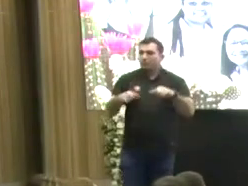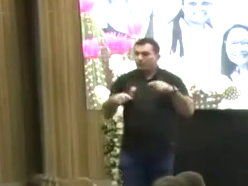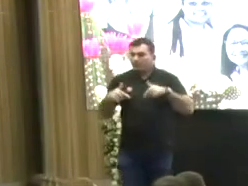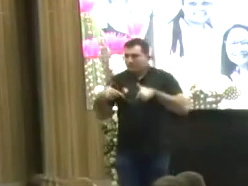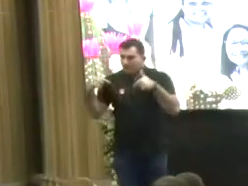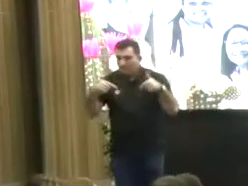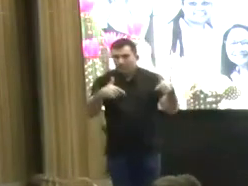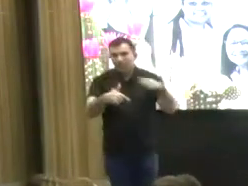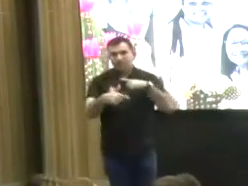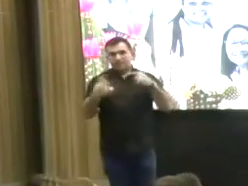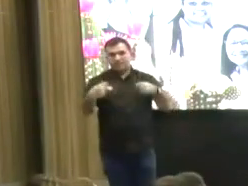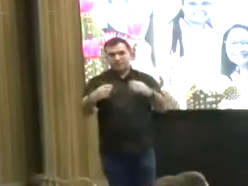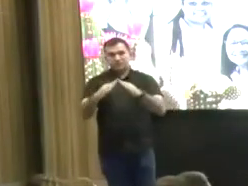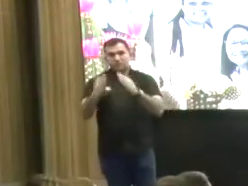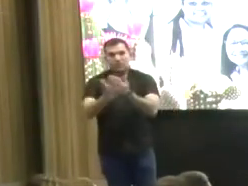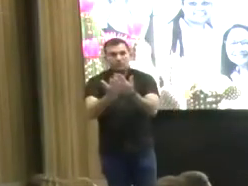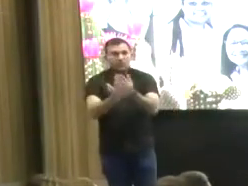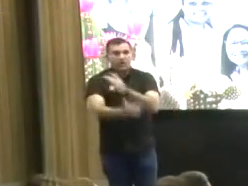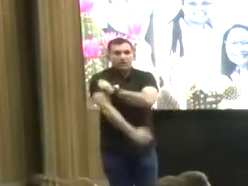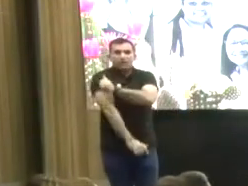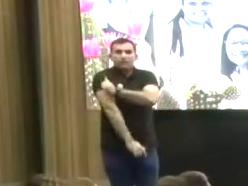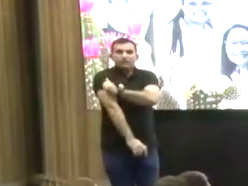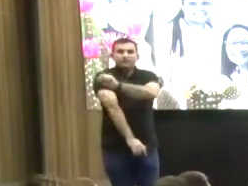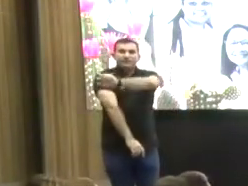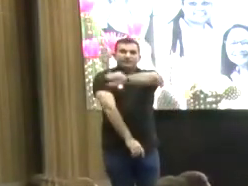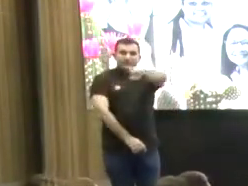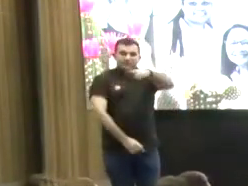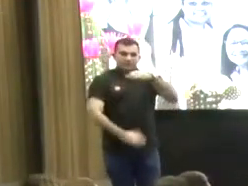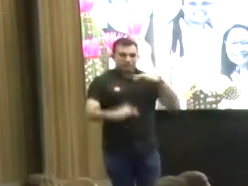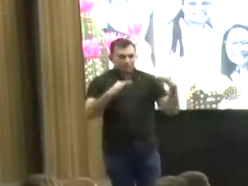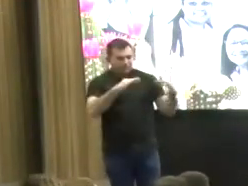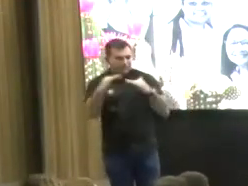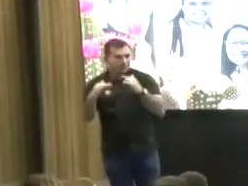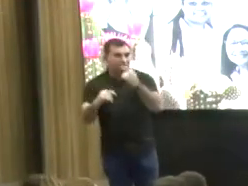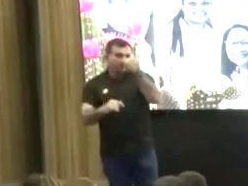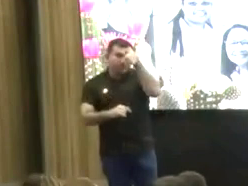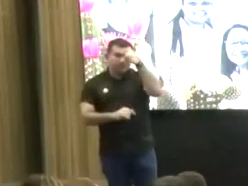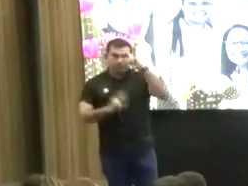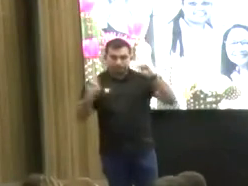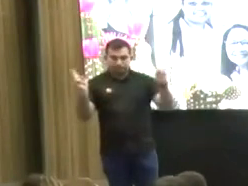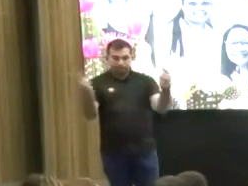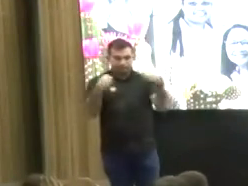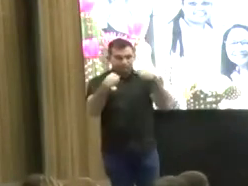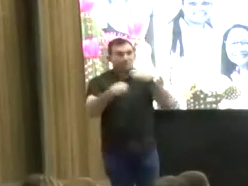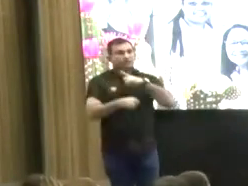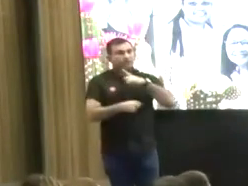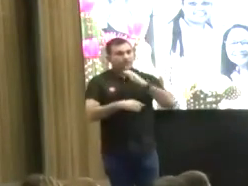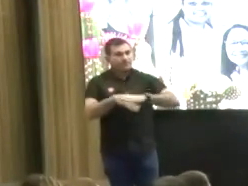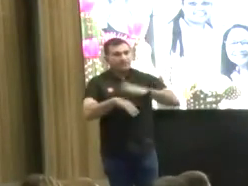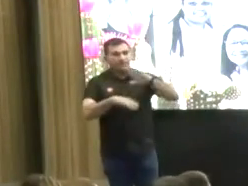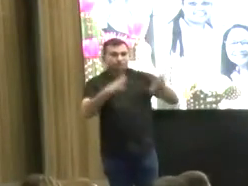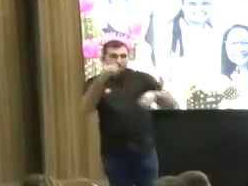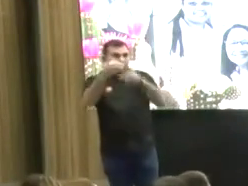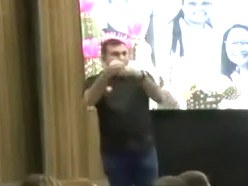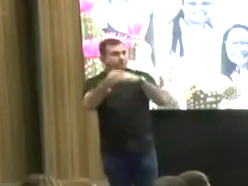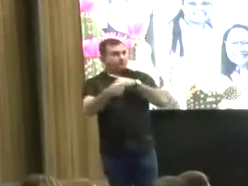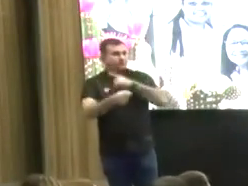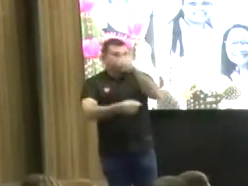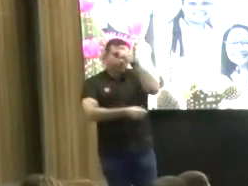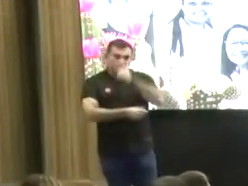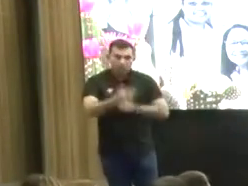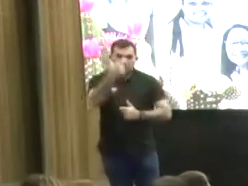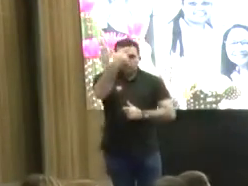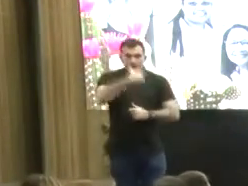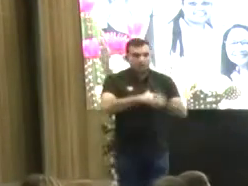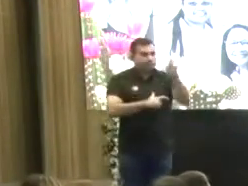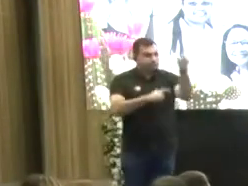provocarmos os nossos estudantes a movimentarem-se sobre si mesmos e a cada vez mais tornarem-se gente.